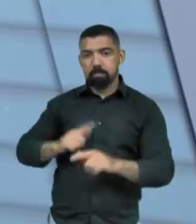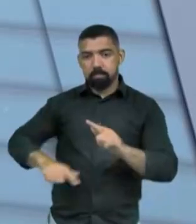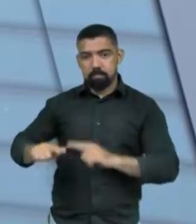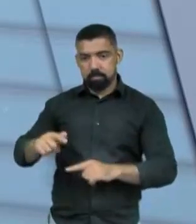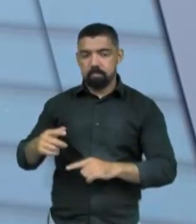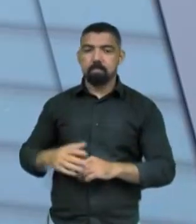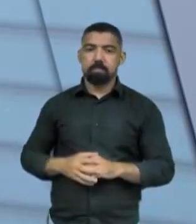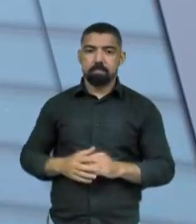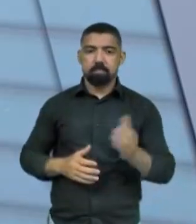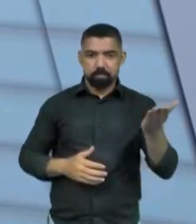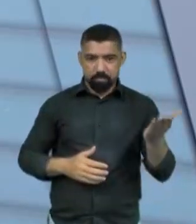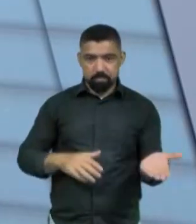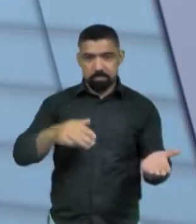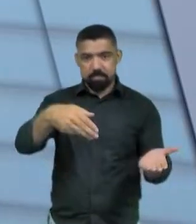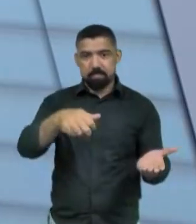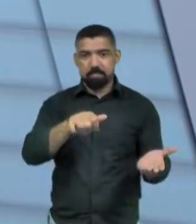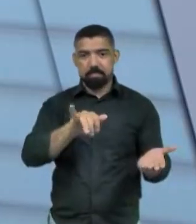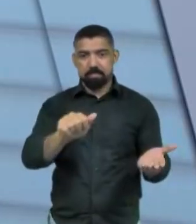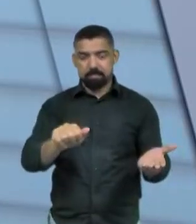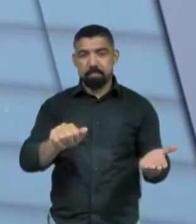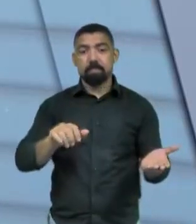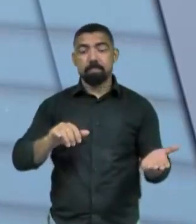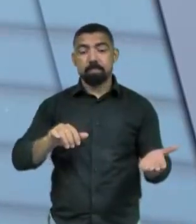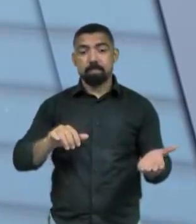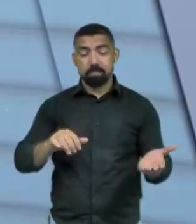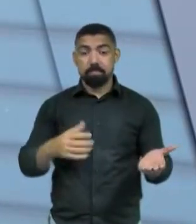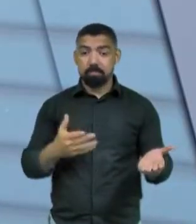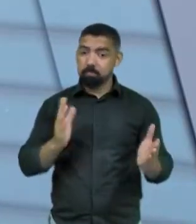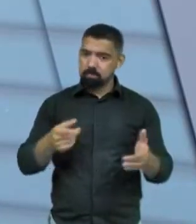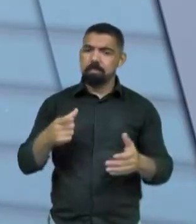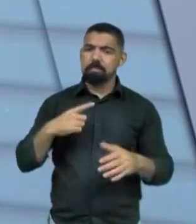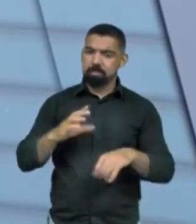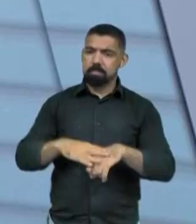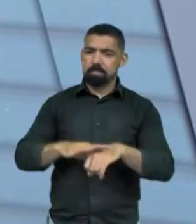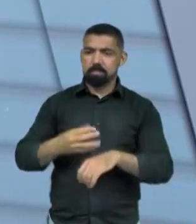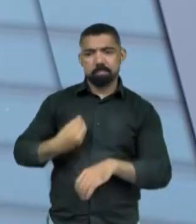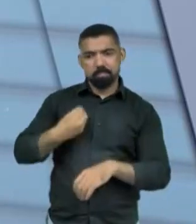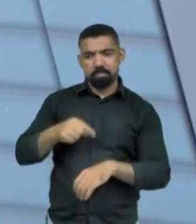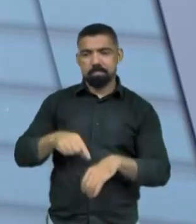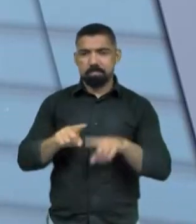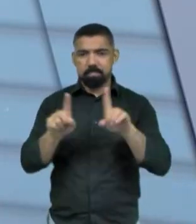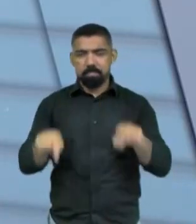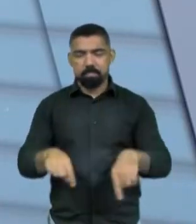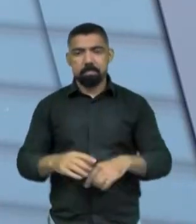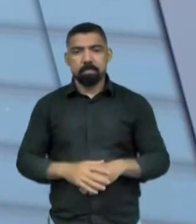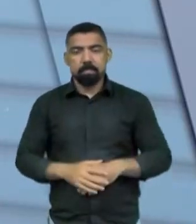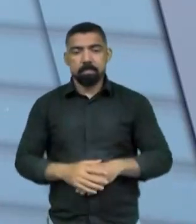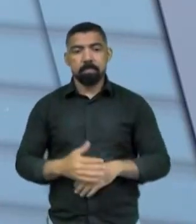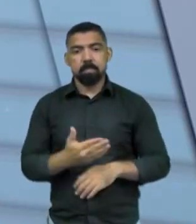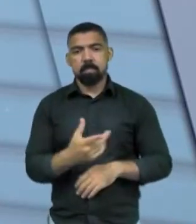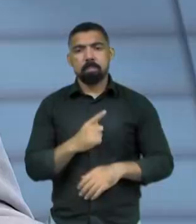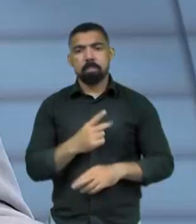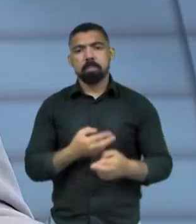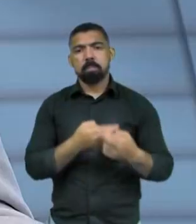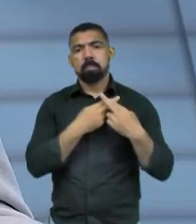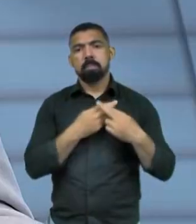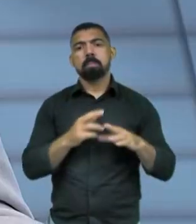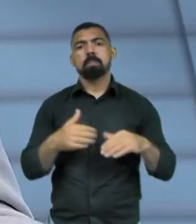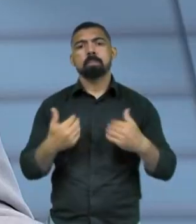o secretário Maia Júnior, que também esteve aqui no programa, e dentre as atribuições dele, ele